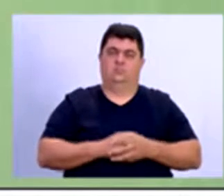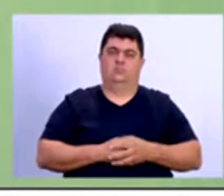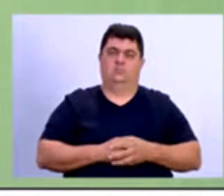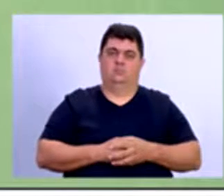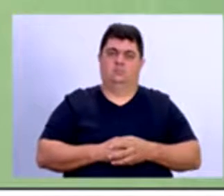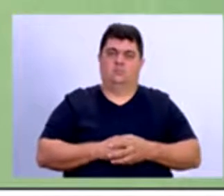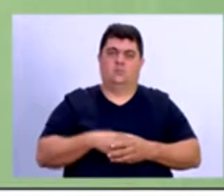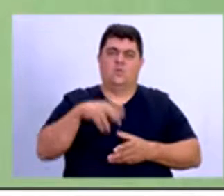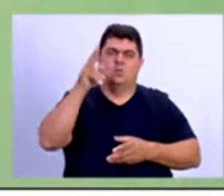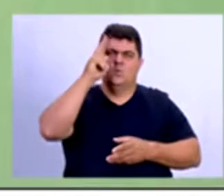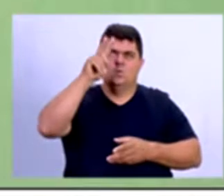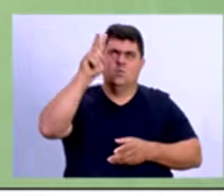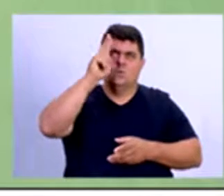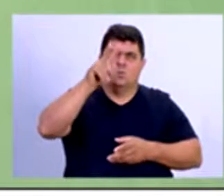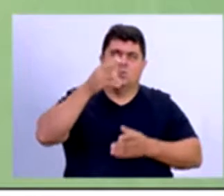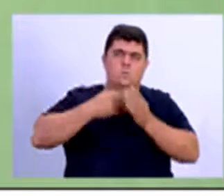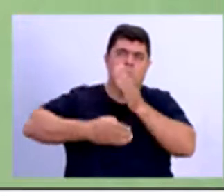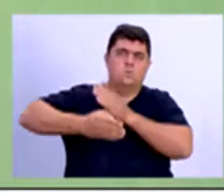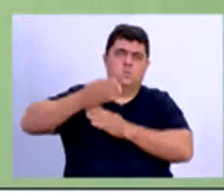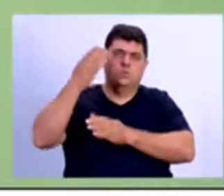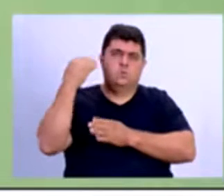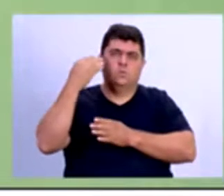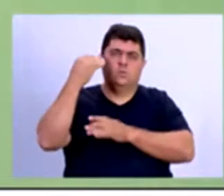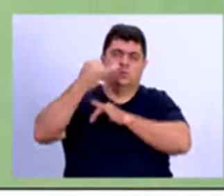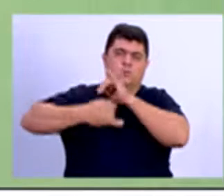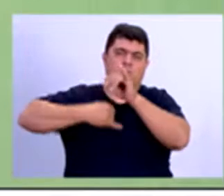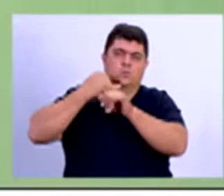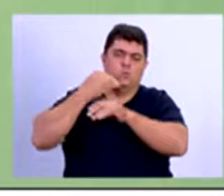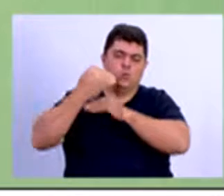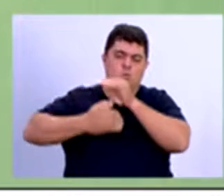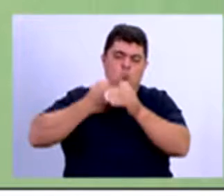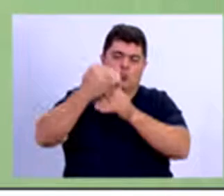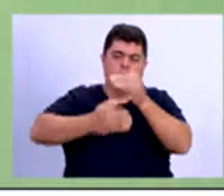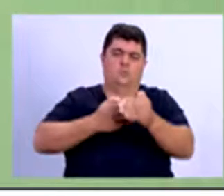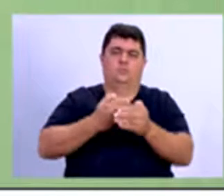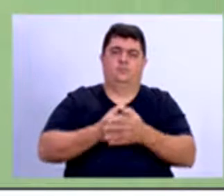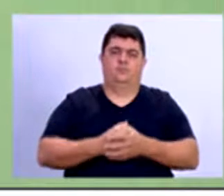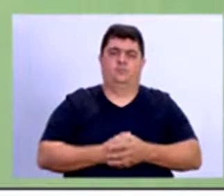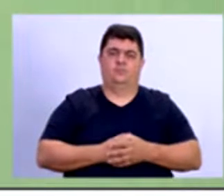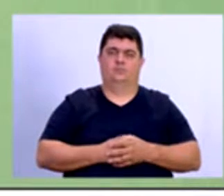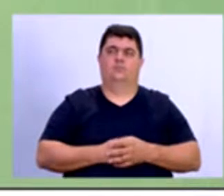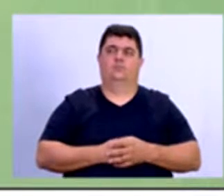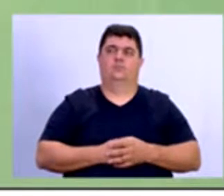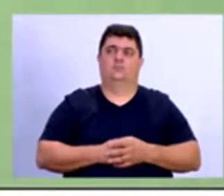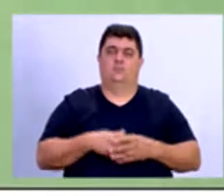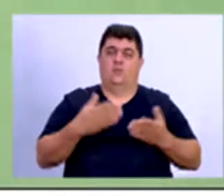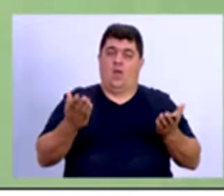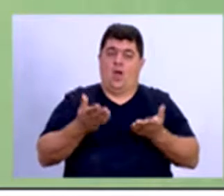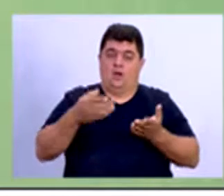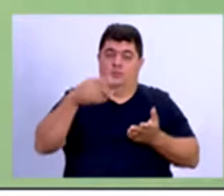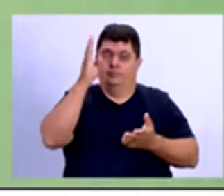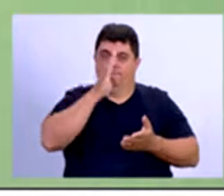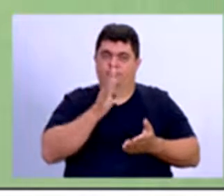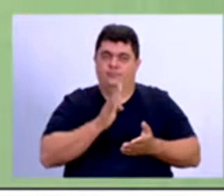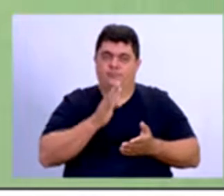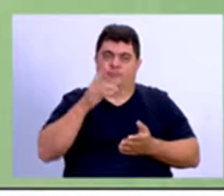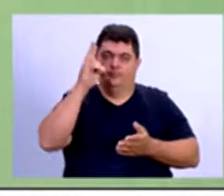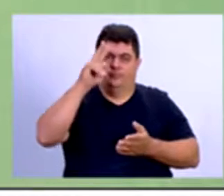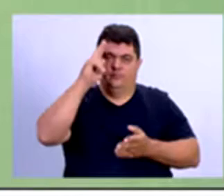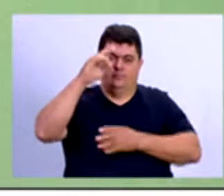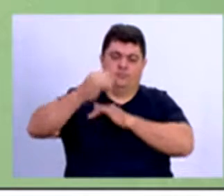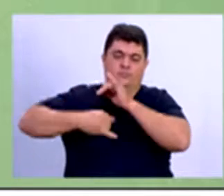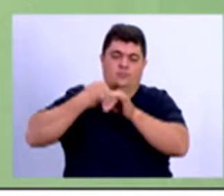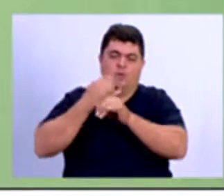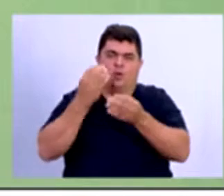histórico da internet histórico da internet no brasil como é que a internet